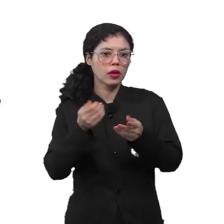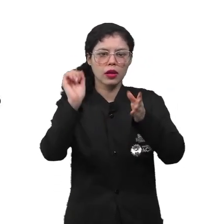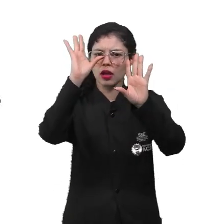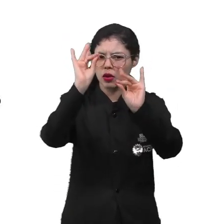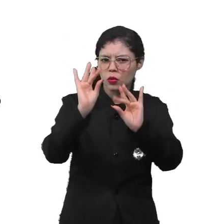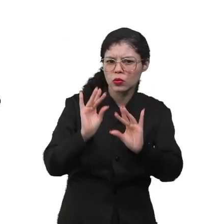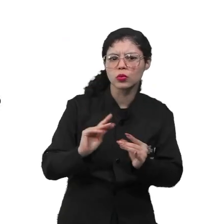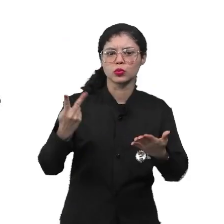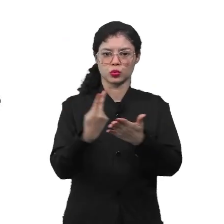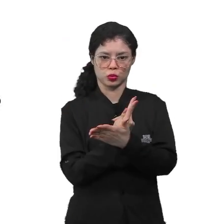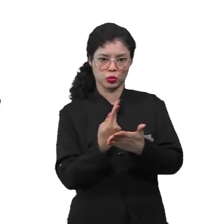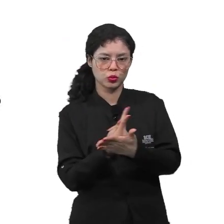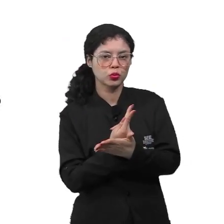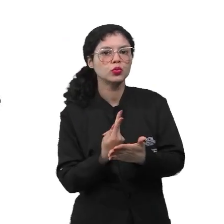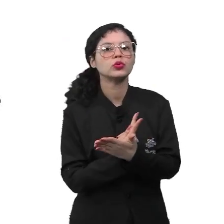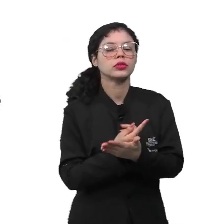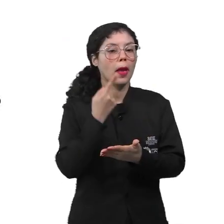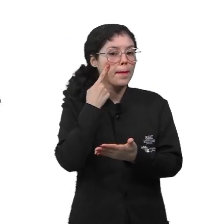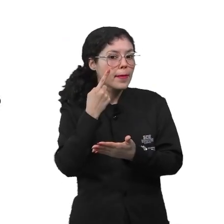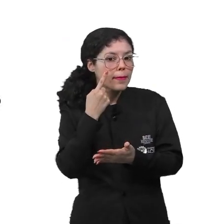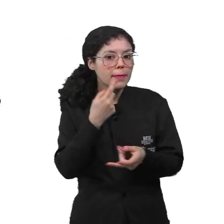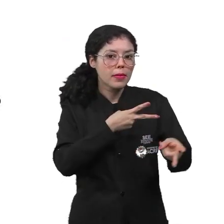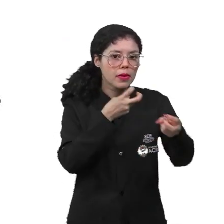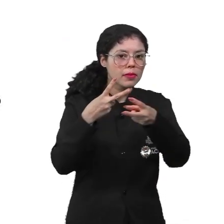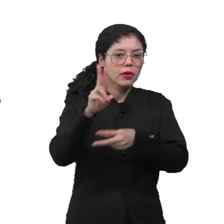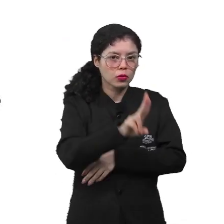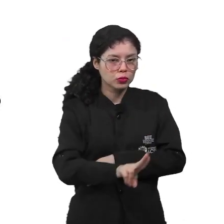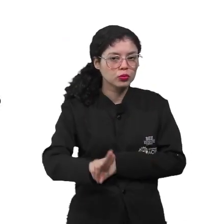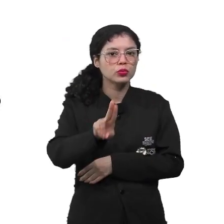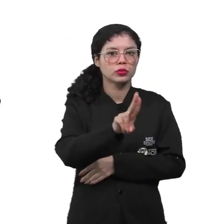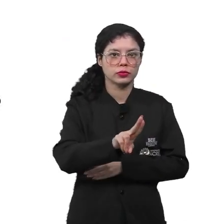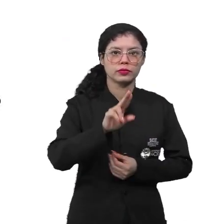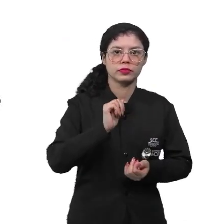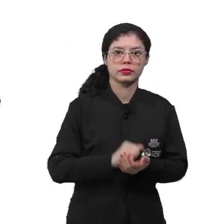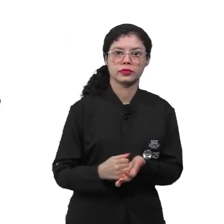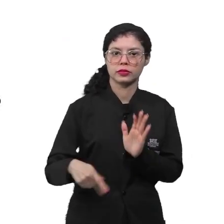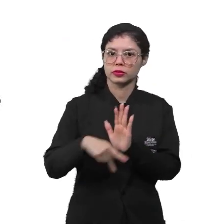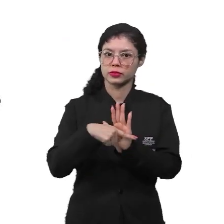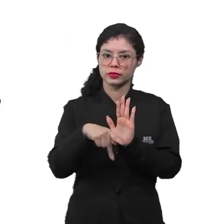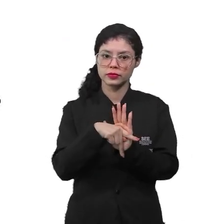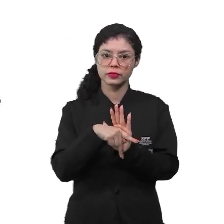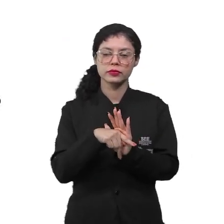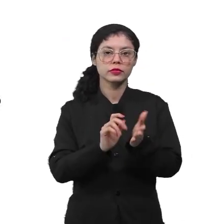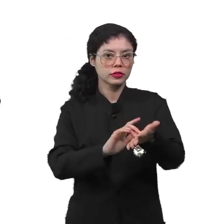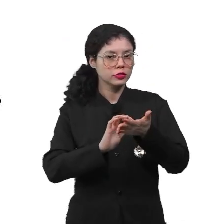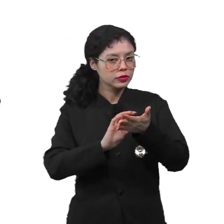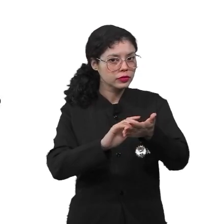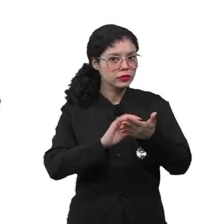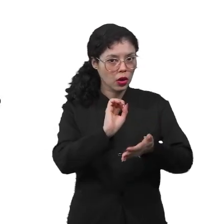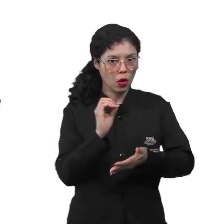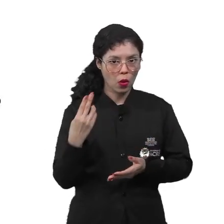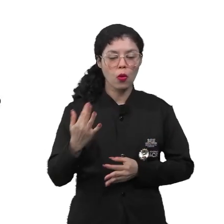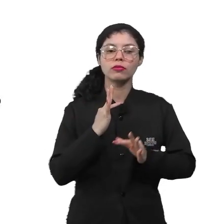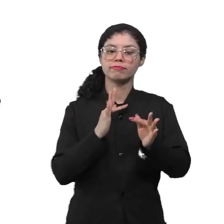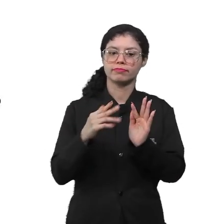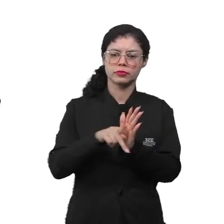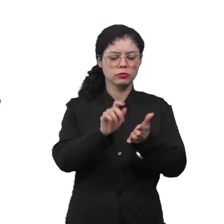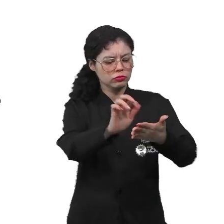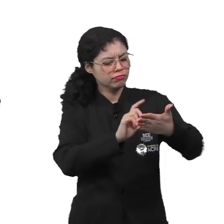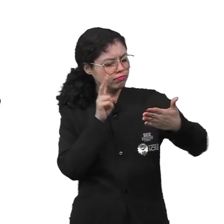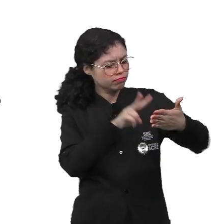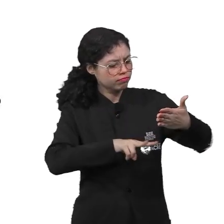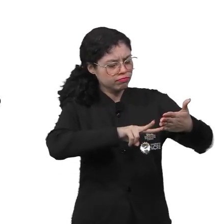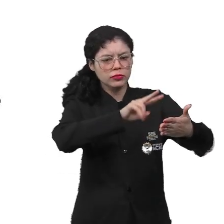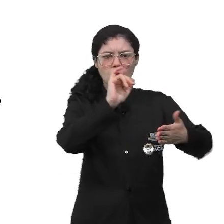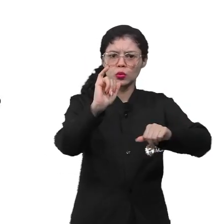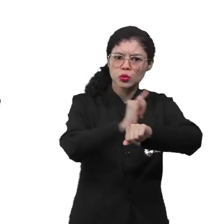dos erros, observar se você vai utilizar a sua obra digital ou física,